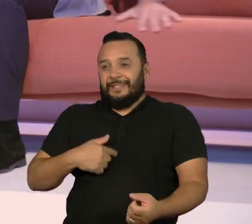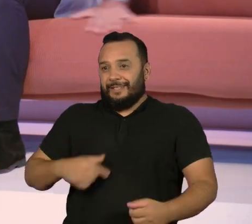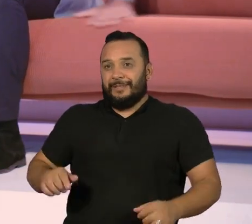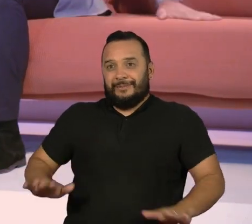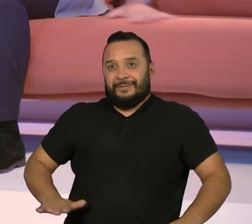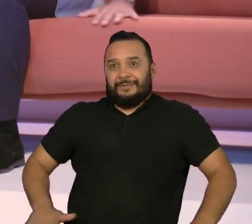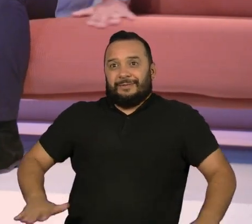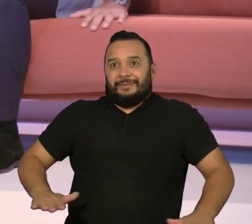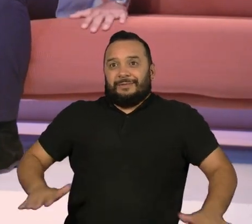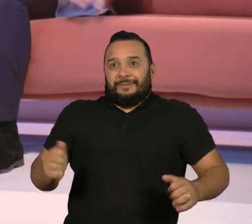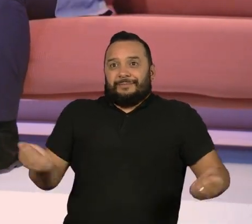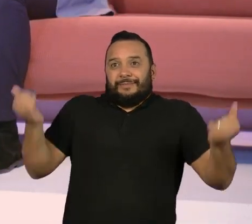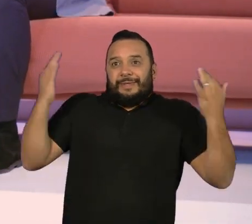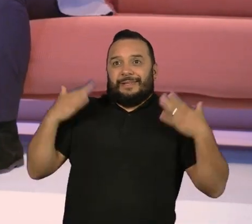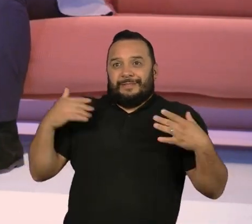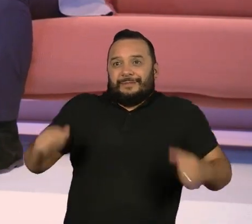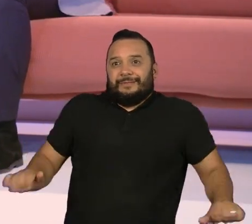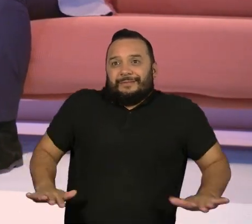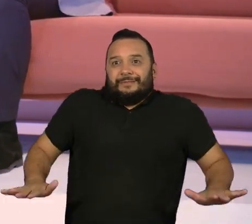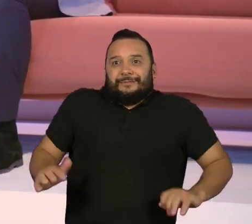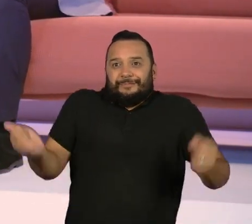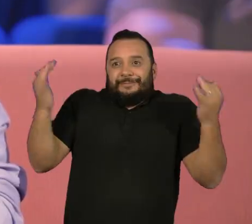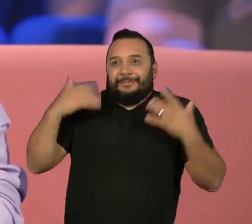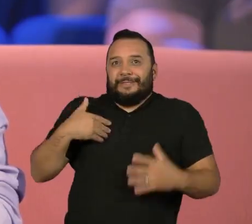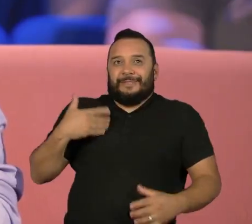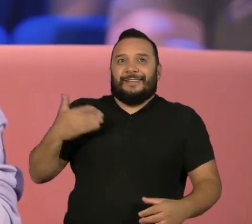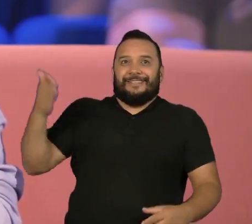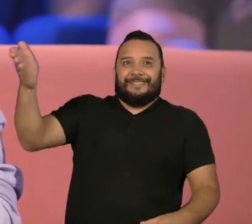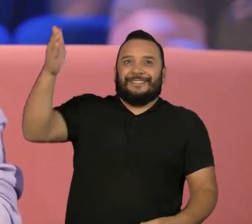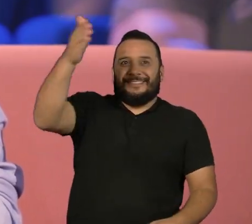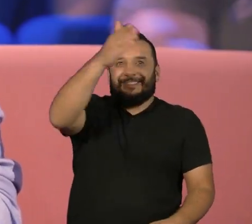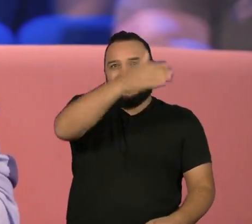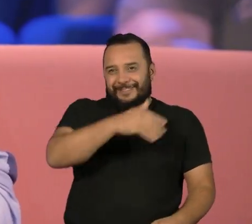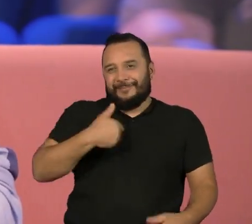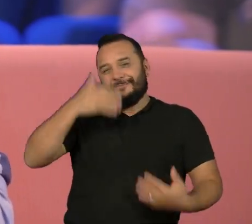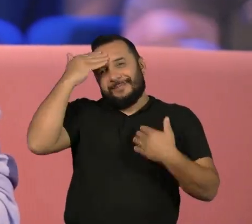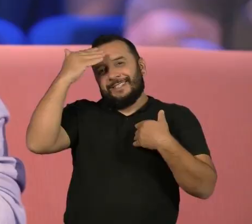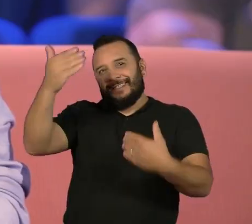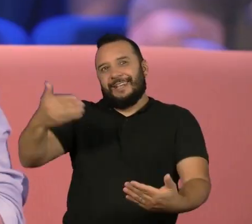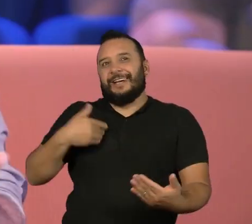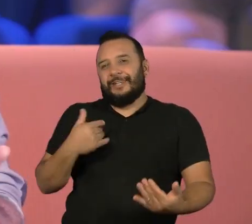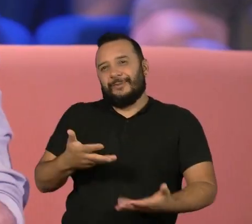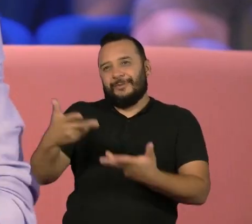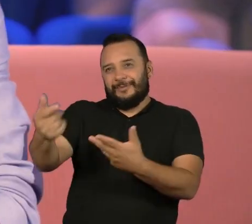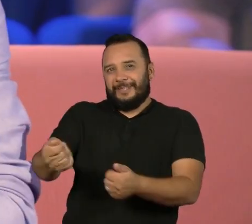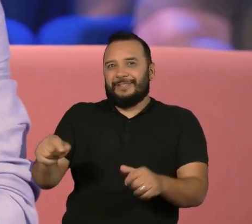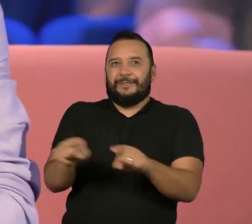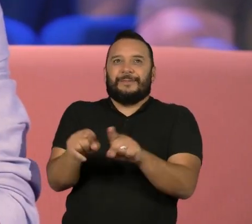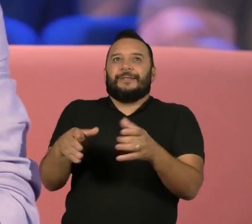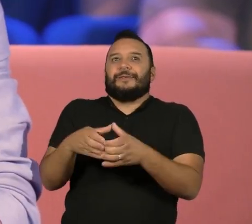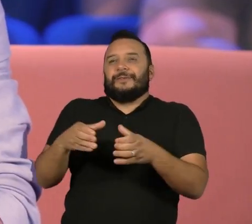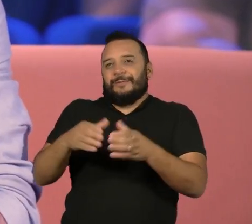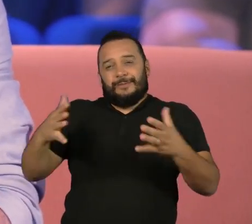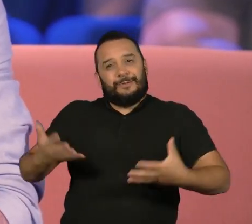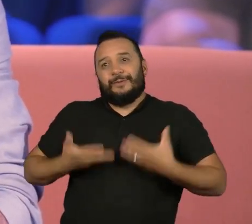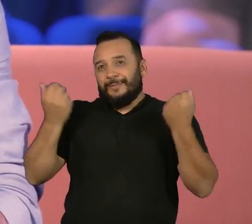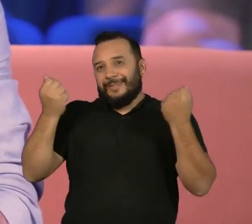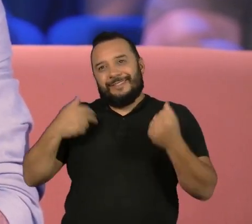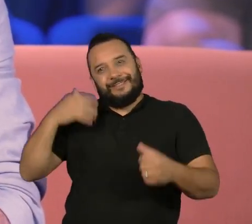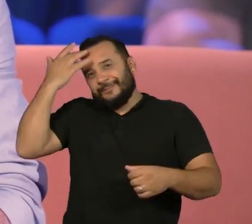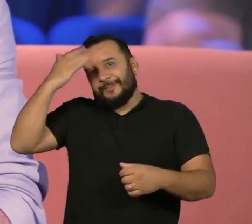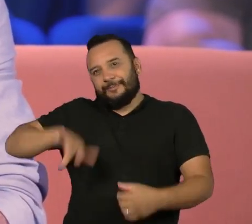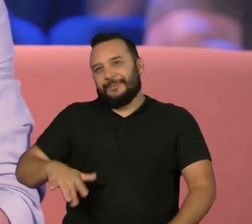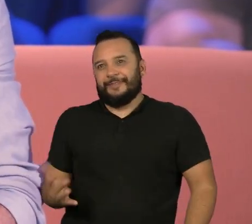pedindo bênção, porque eu quero o quê? Daqui para outros lugares. Muito obrigado, Thalita, pelo convite. Obrigado, equipe, pela surpresa. Eu realmente não